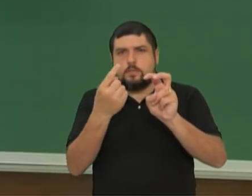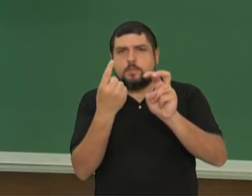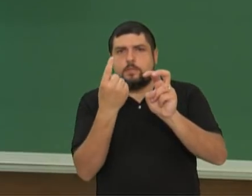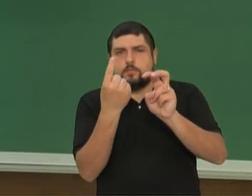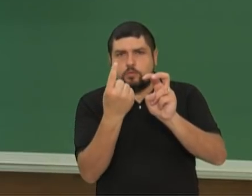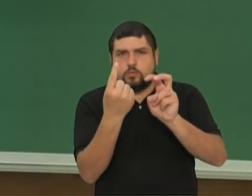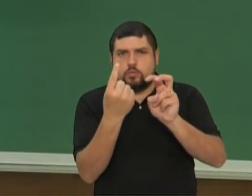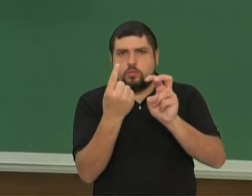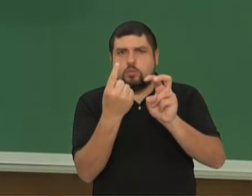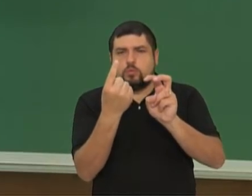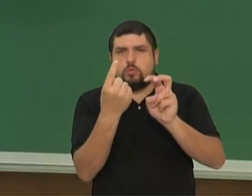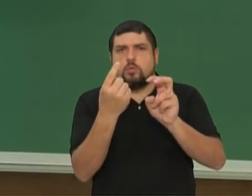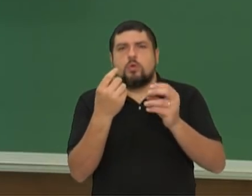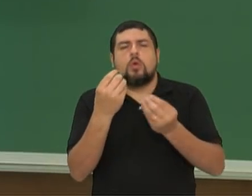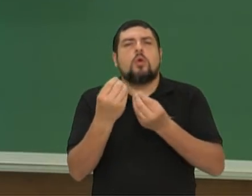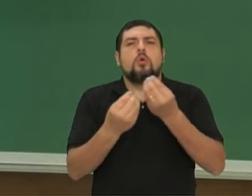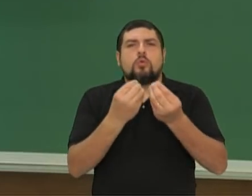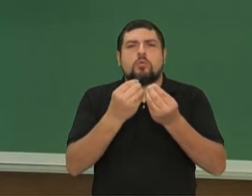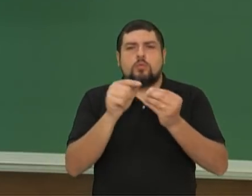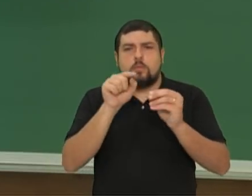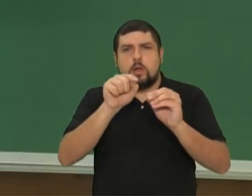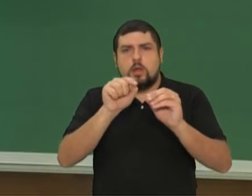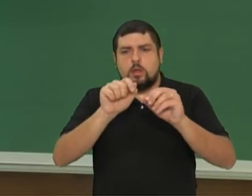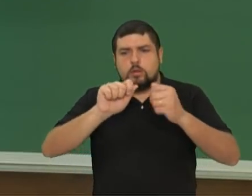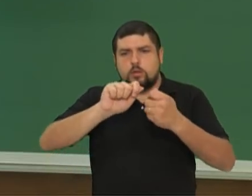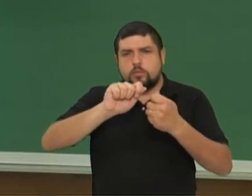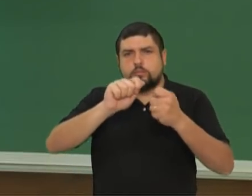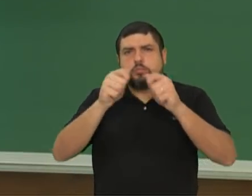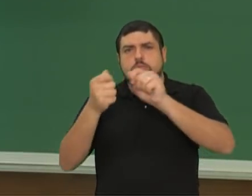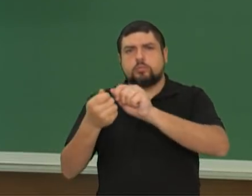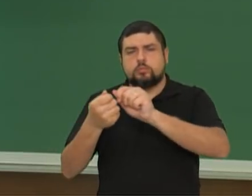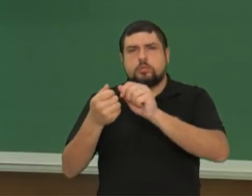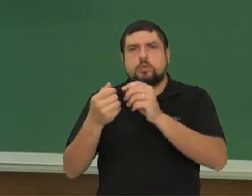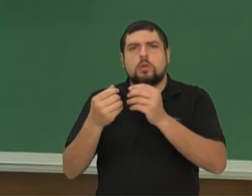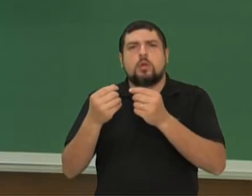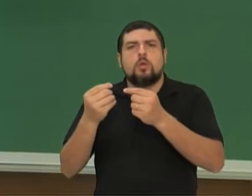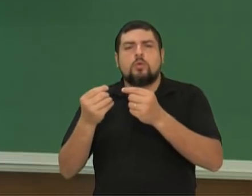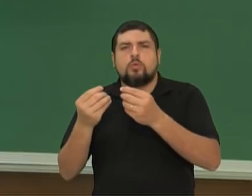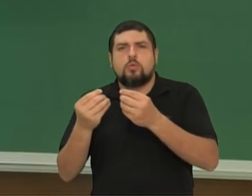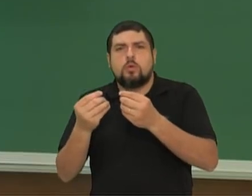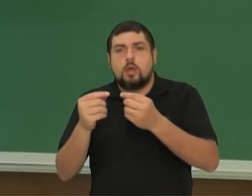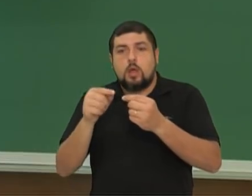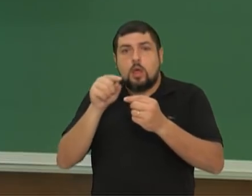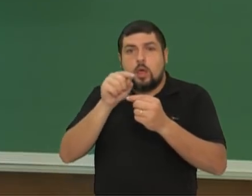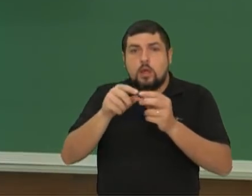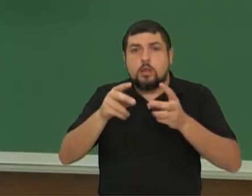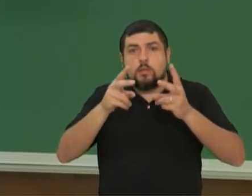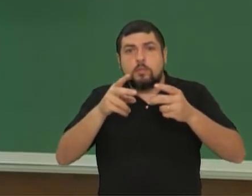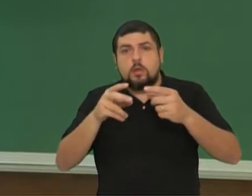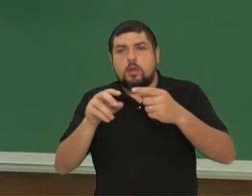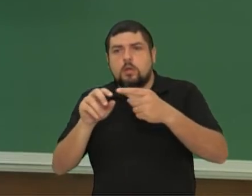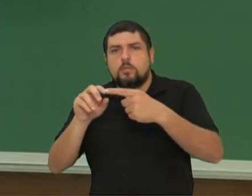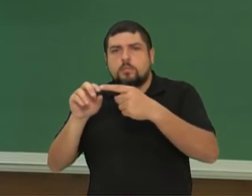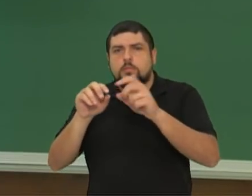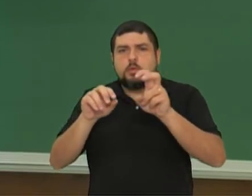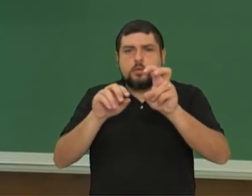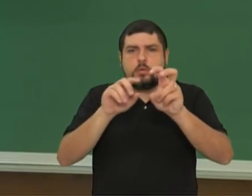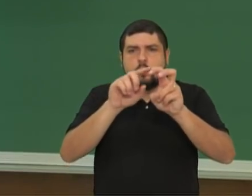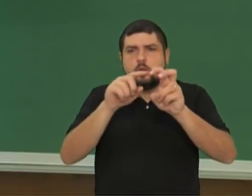expoente negativo, a gente reescreve ela para transformar o expoente positivo, reescreve essa potência no denominador da